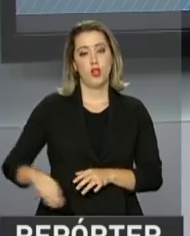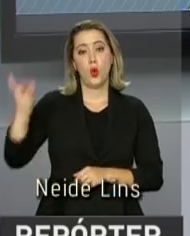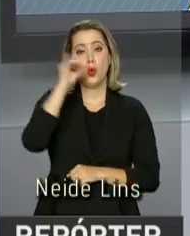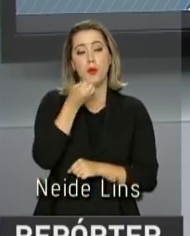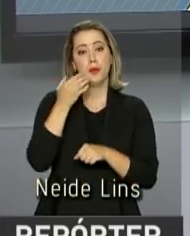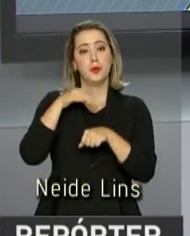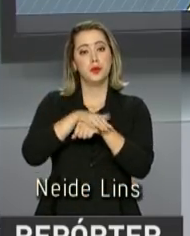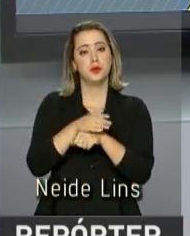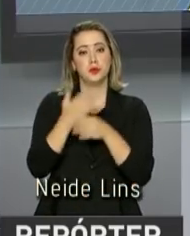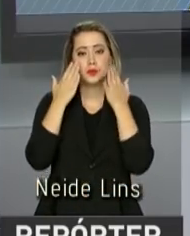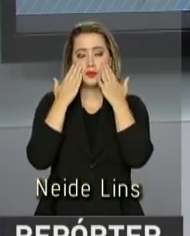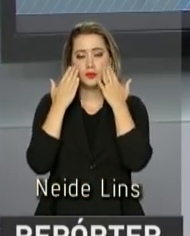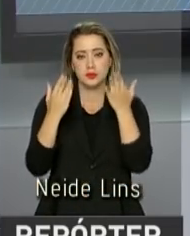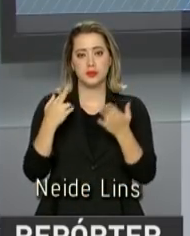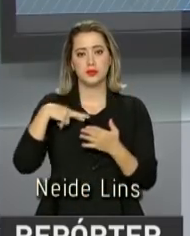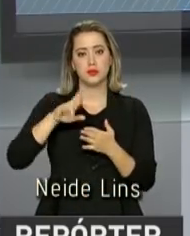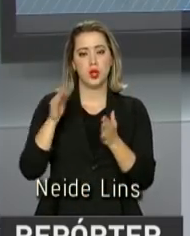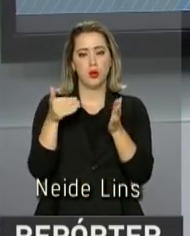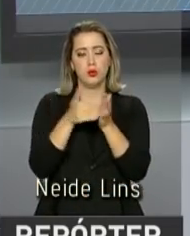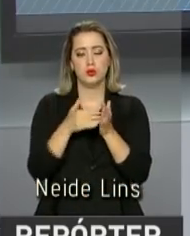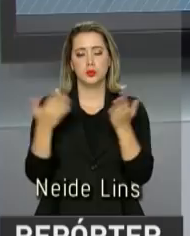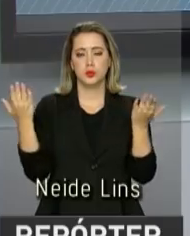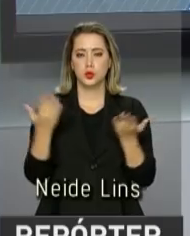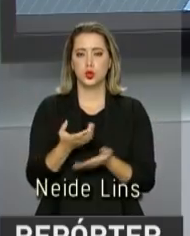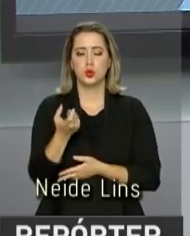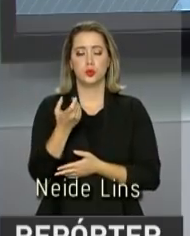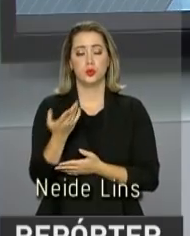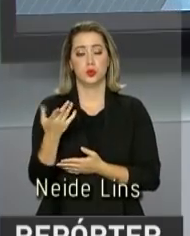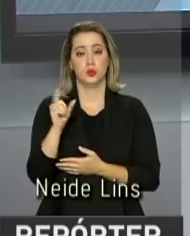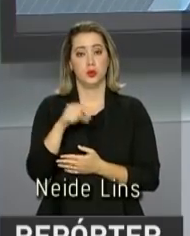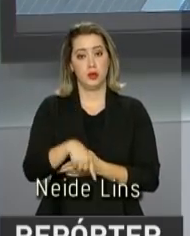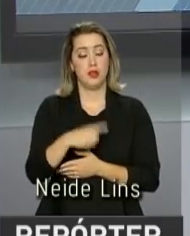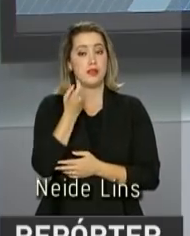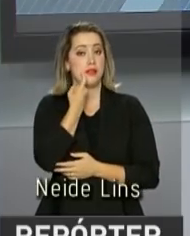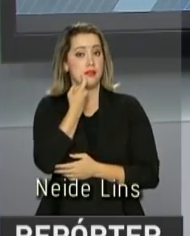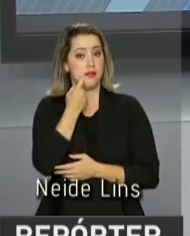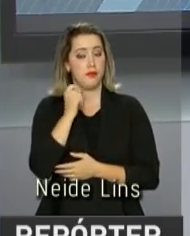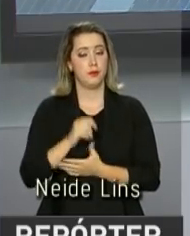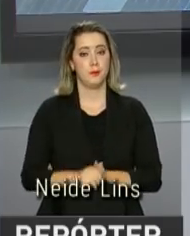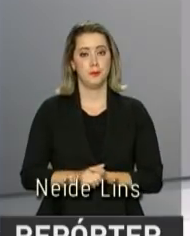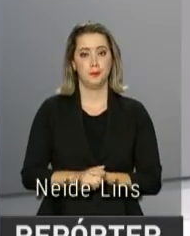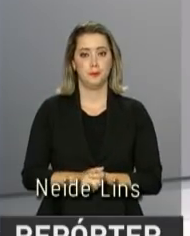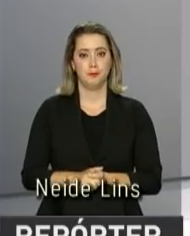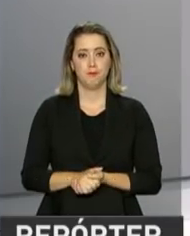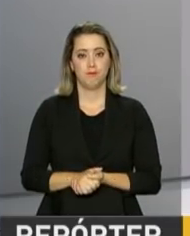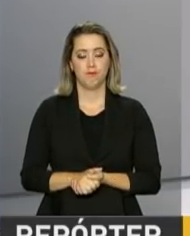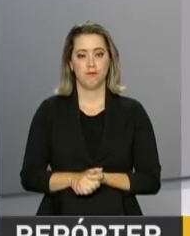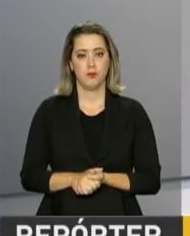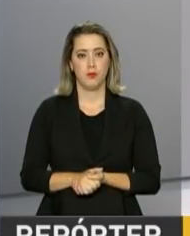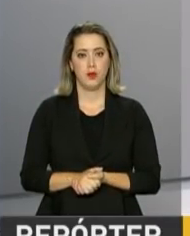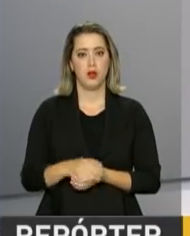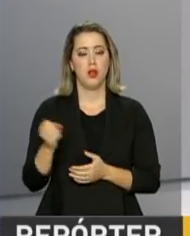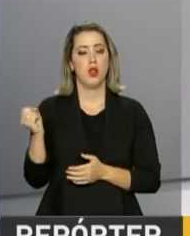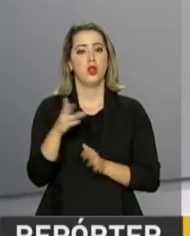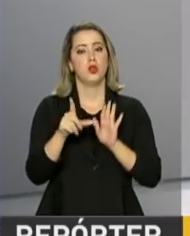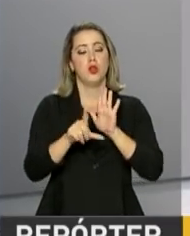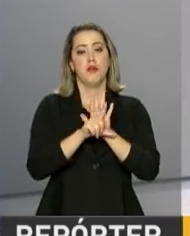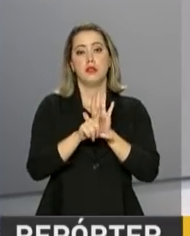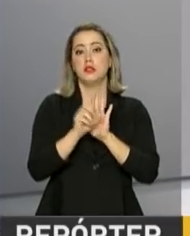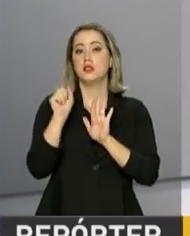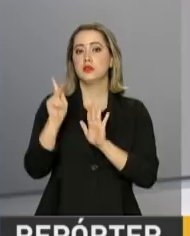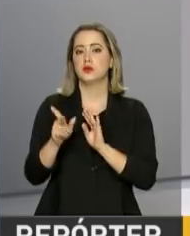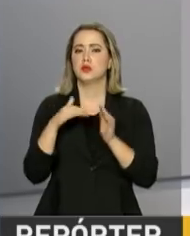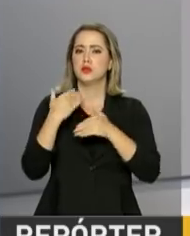Olá, boa noite. Está no ar a última edição do Repórter NBR desta sexta-feira. A reforma da Previdência